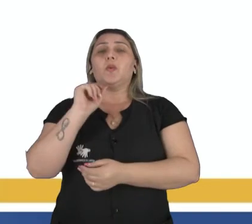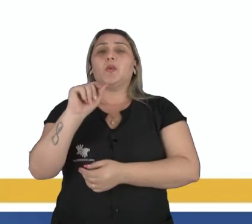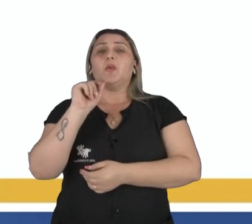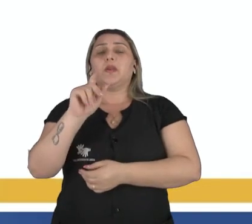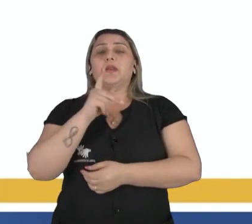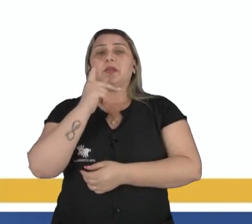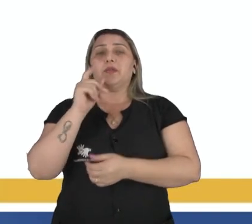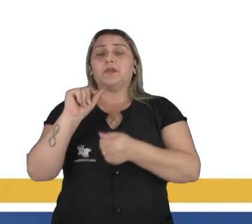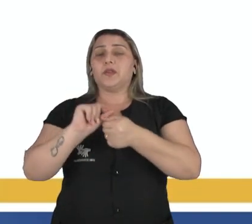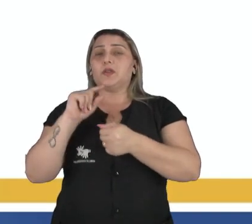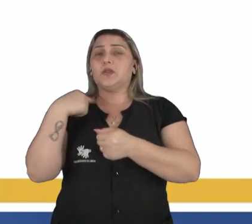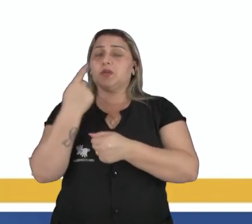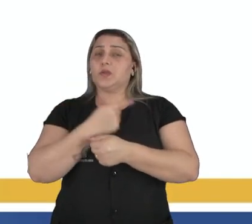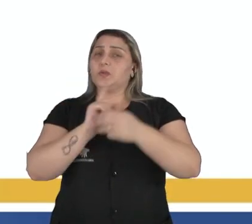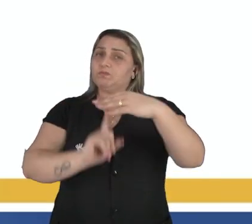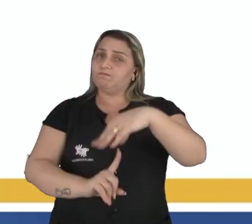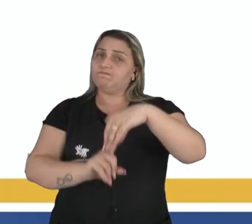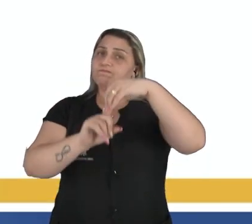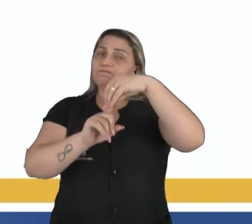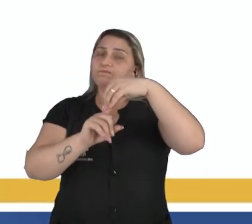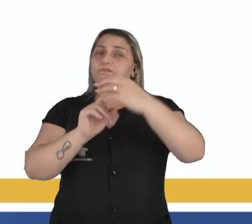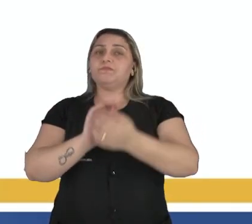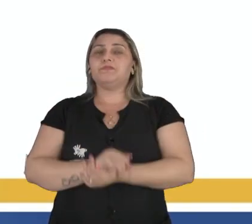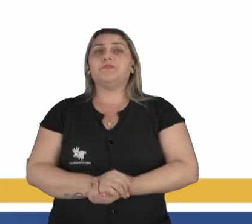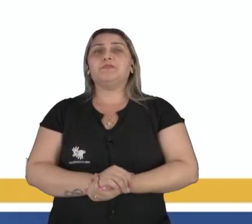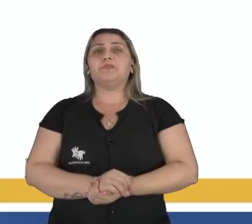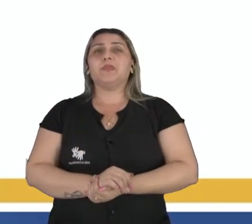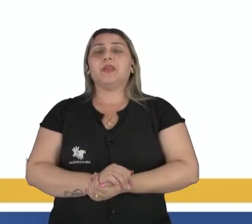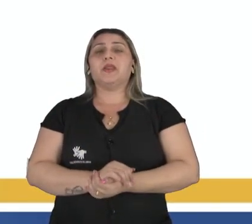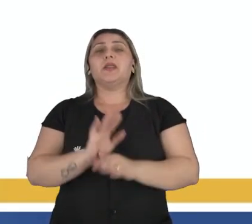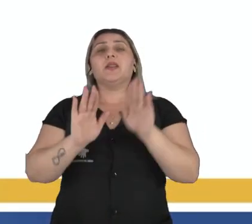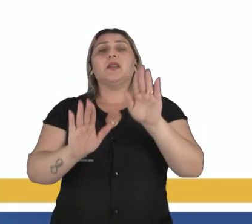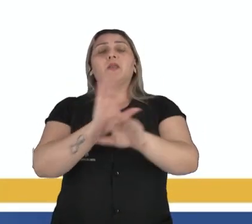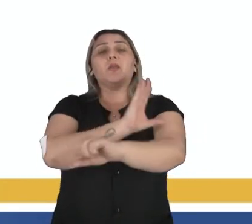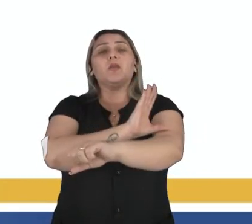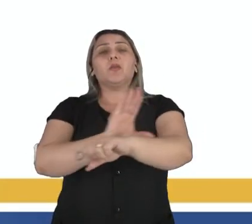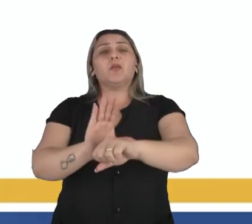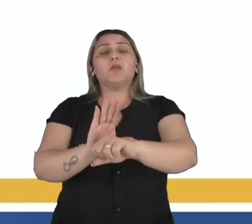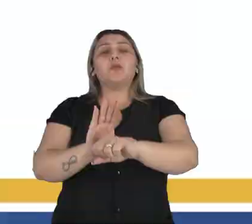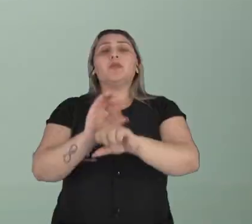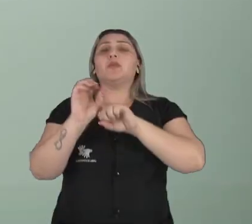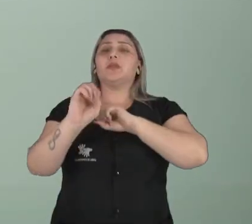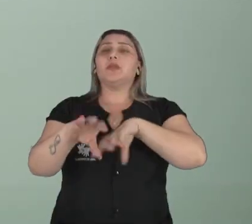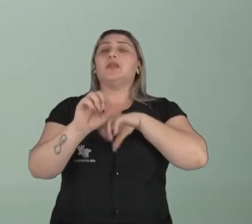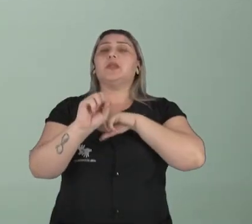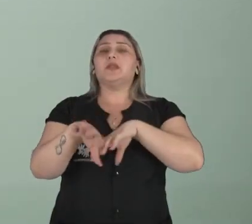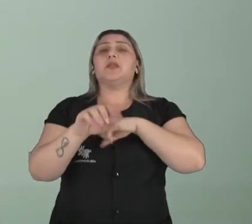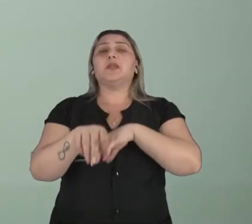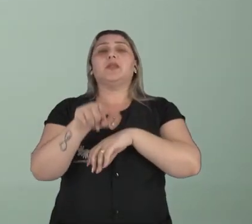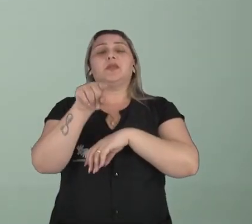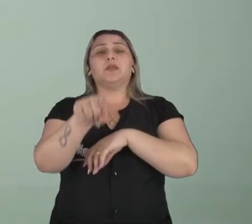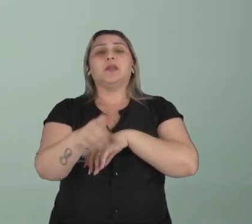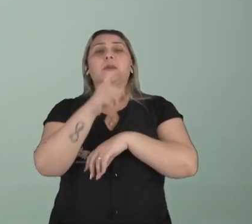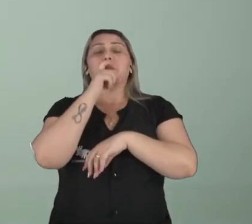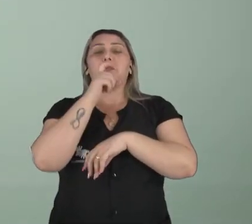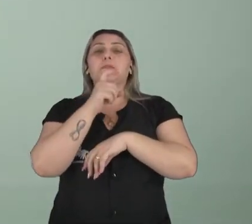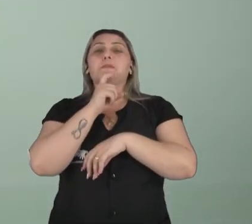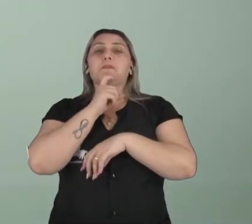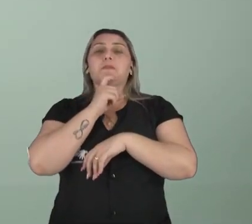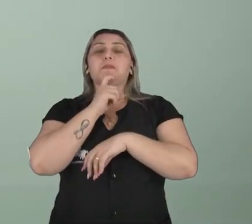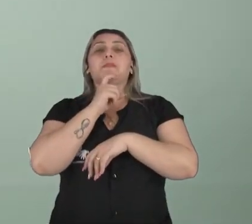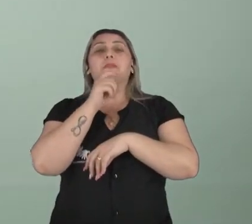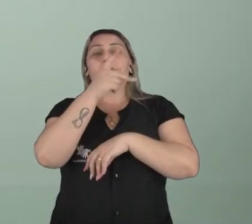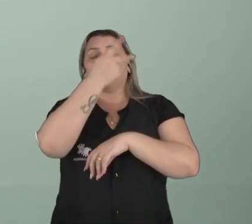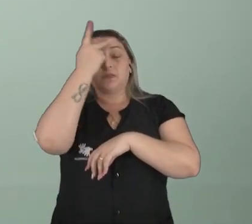o que faz o que nós sejamos único não é isso então é de acordo com a cultura de acordo com os ensinamentos do seu dos seus